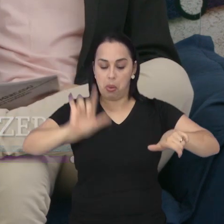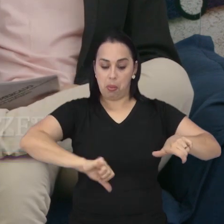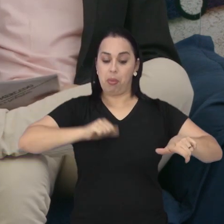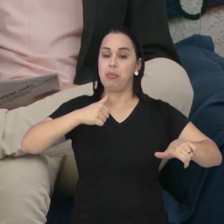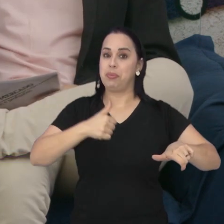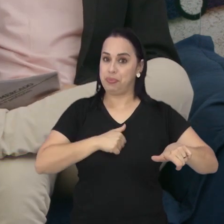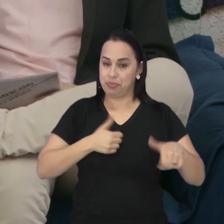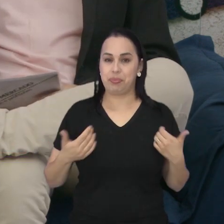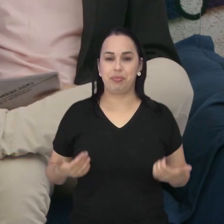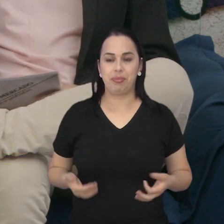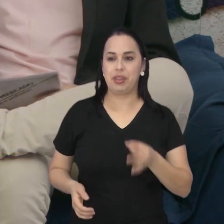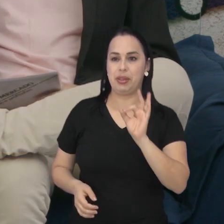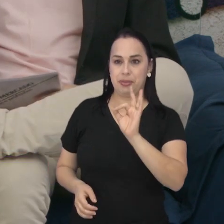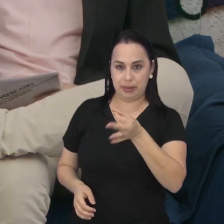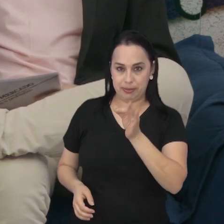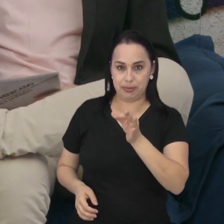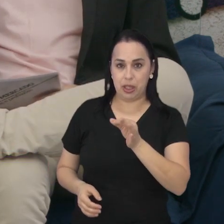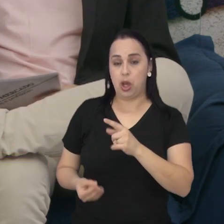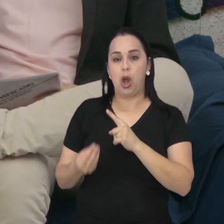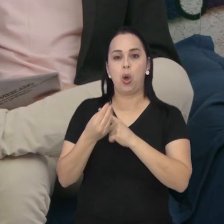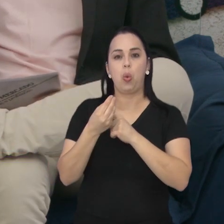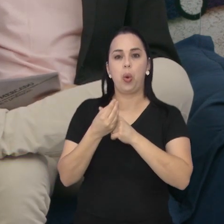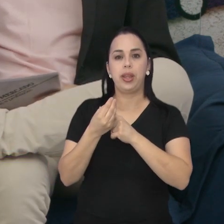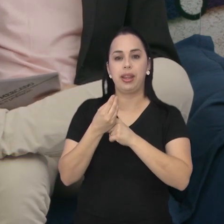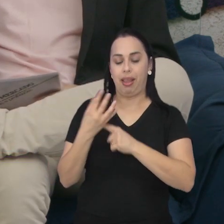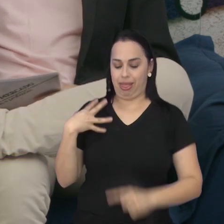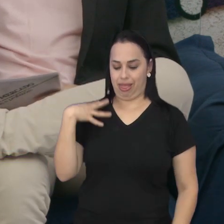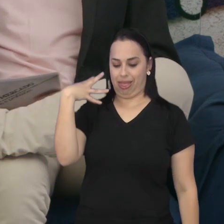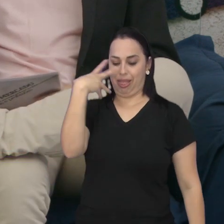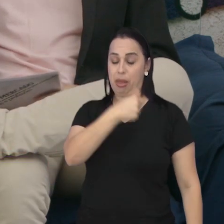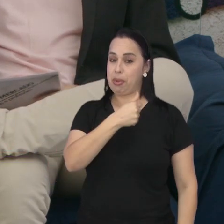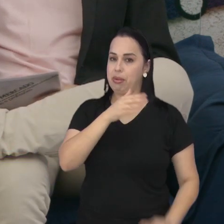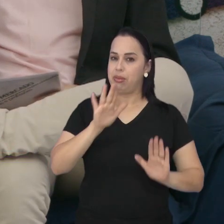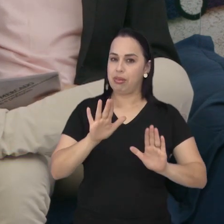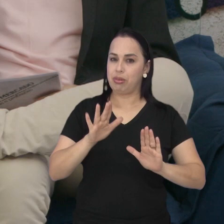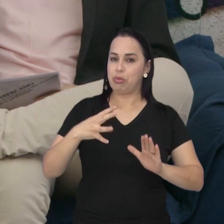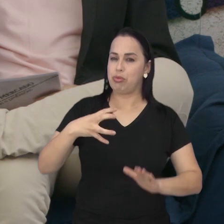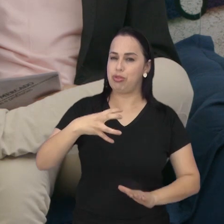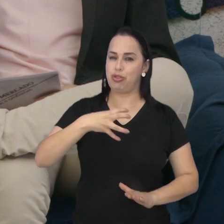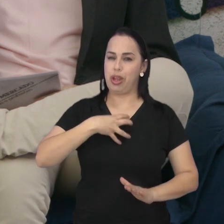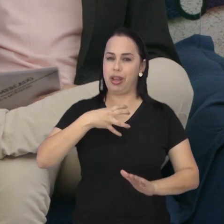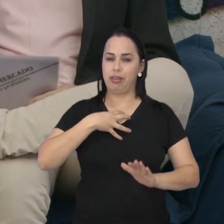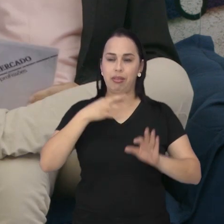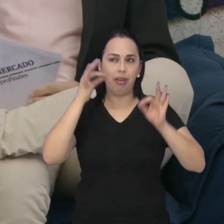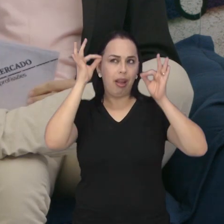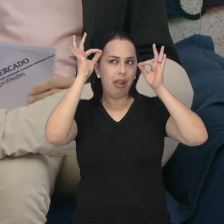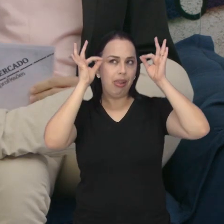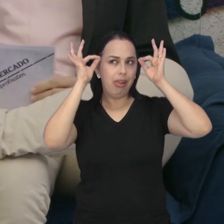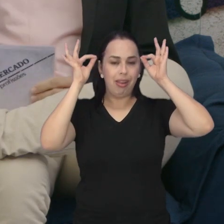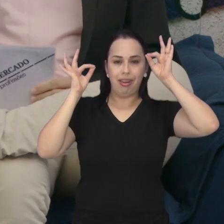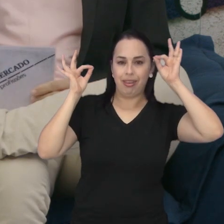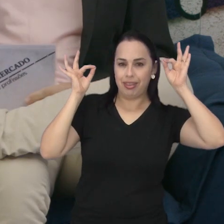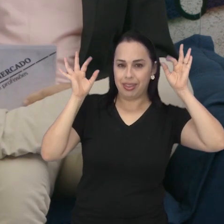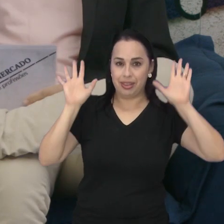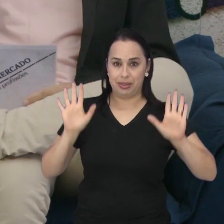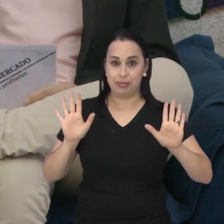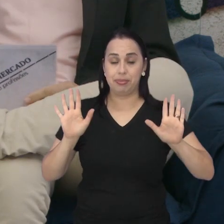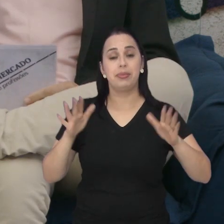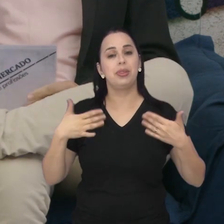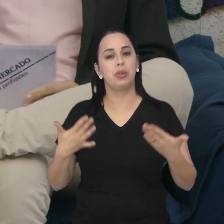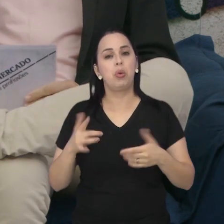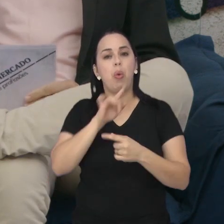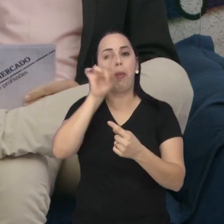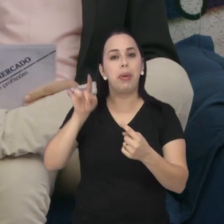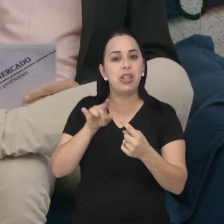dos clientes. Com certeza, cuida da nossa beleza com procedimentos que são aplicados na camada mais superficial da pele,